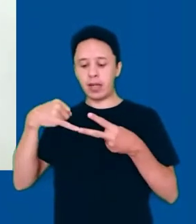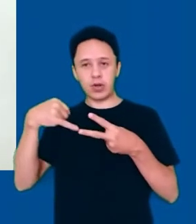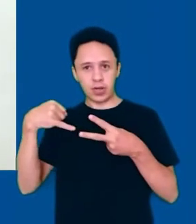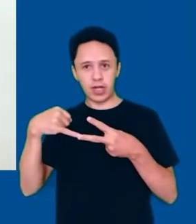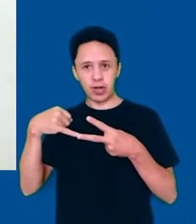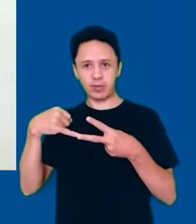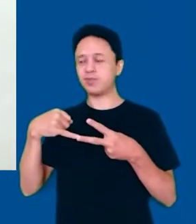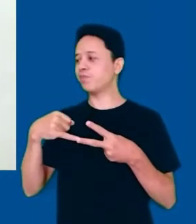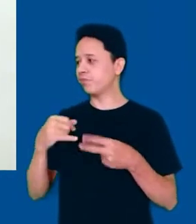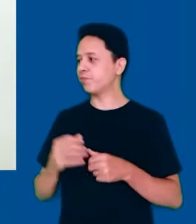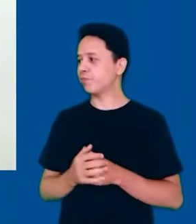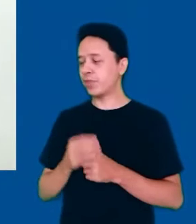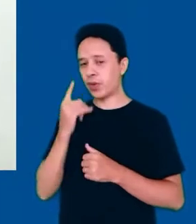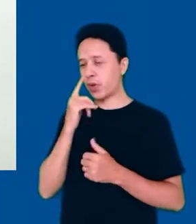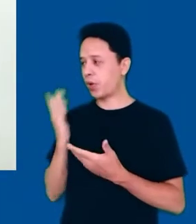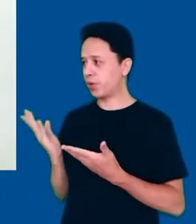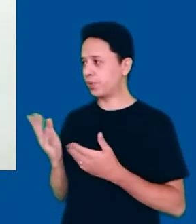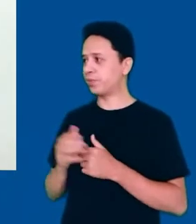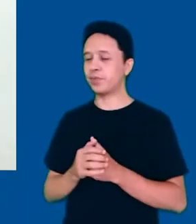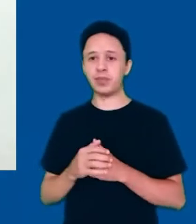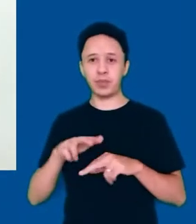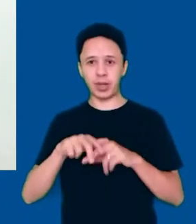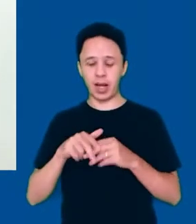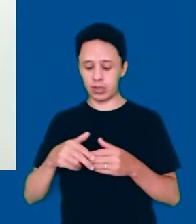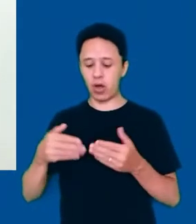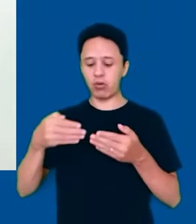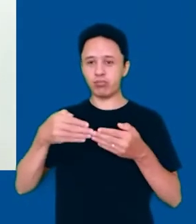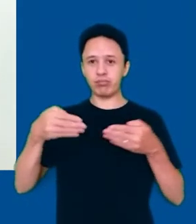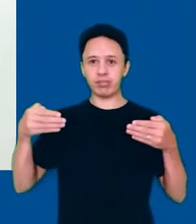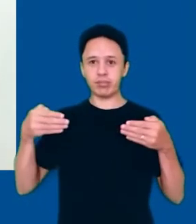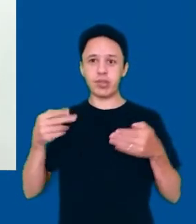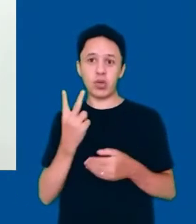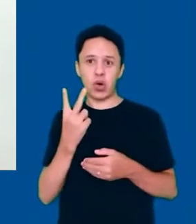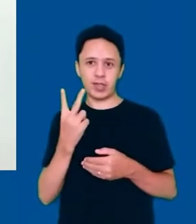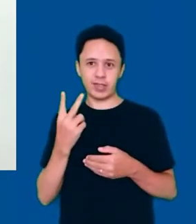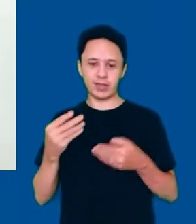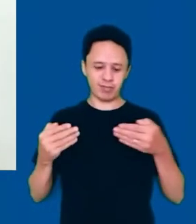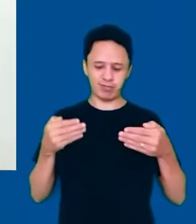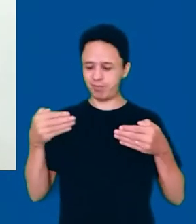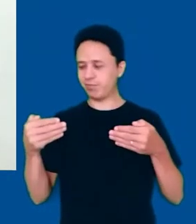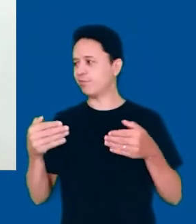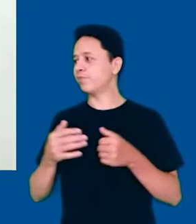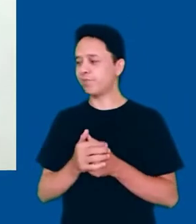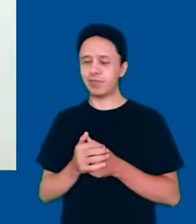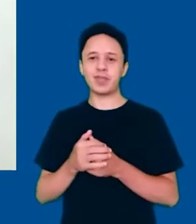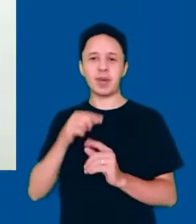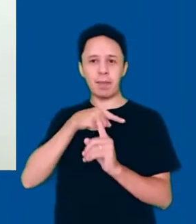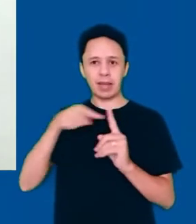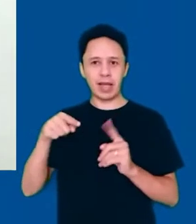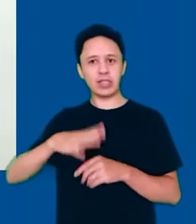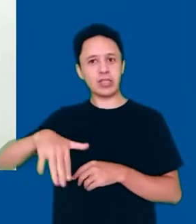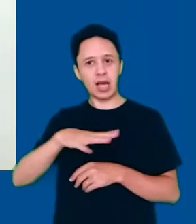partes. Então, a área de um trapézio, né? Pode pegar o vermelho e o amarelo. a área de um deles é a metade da área